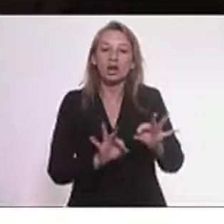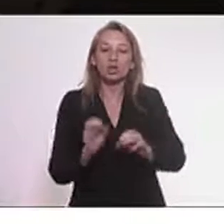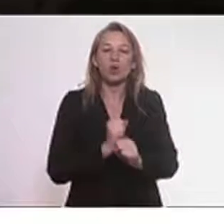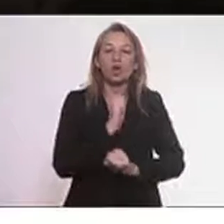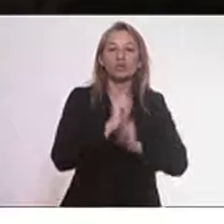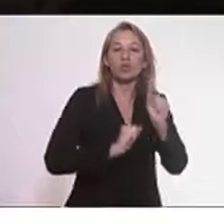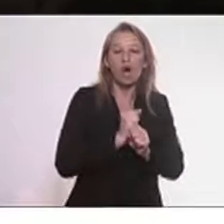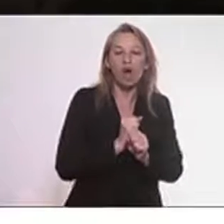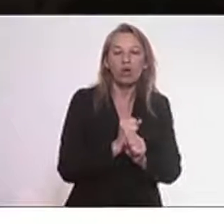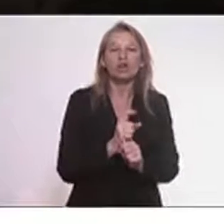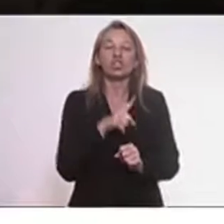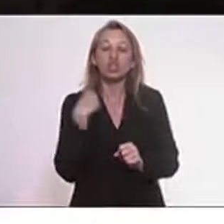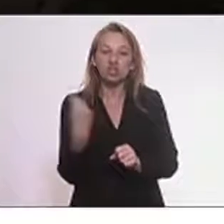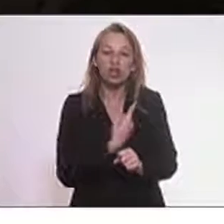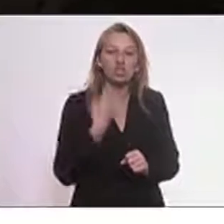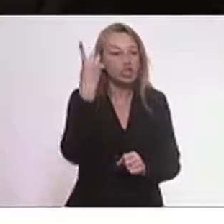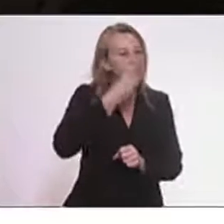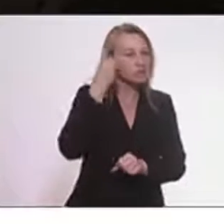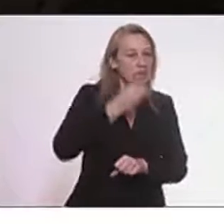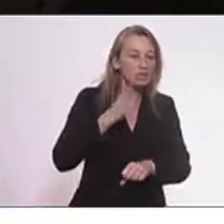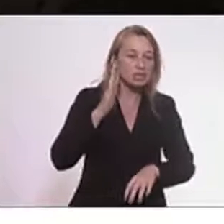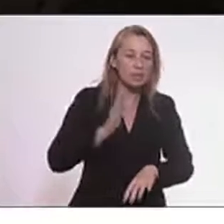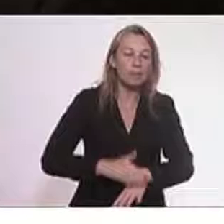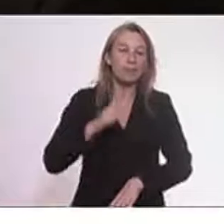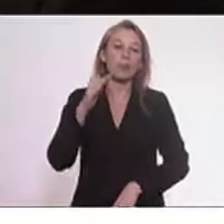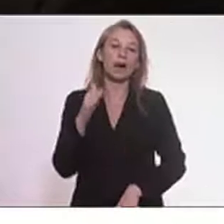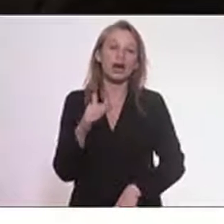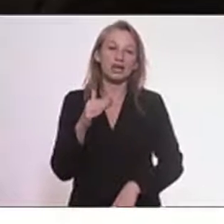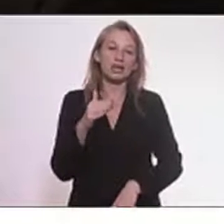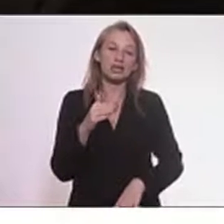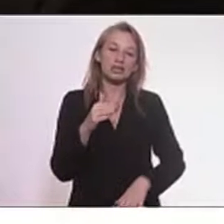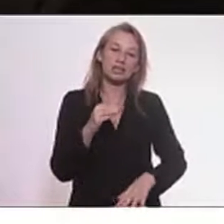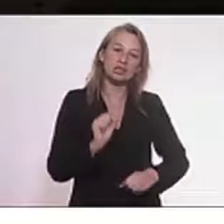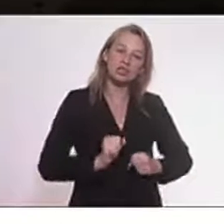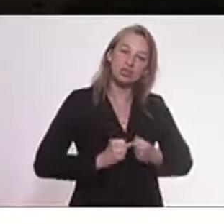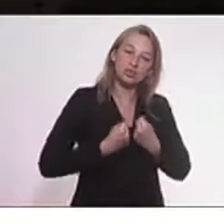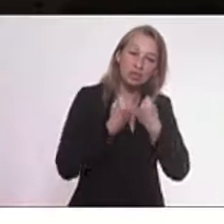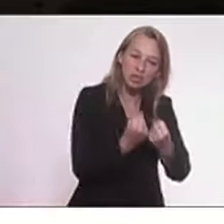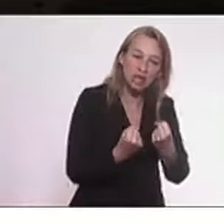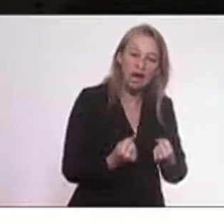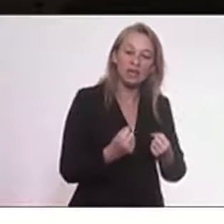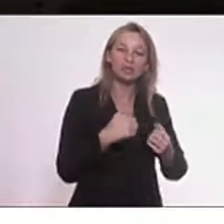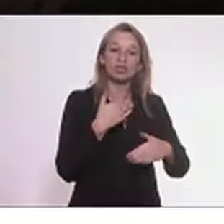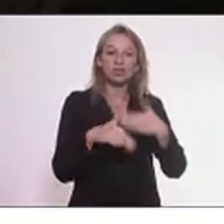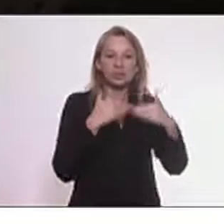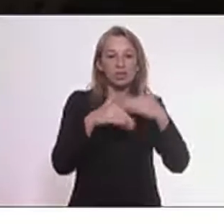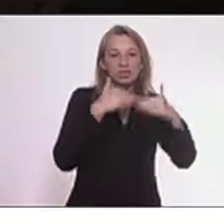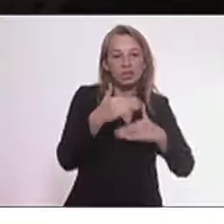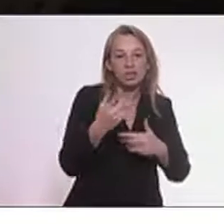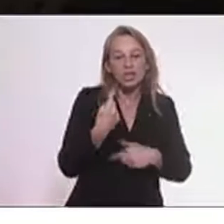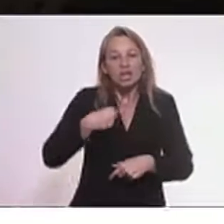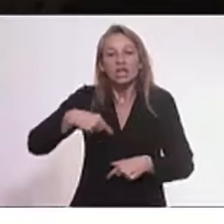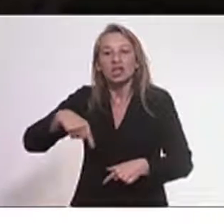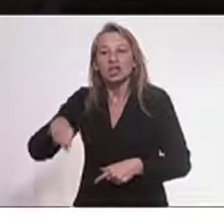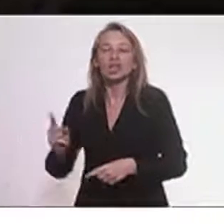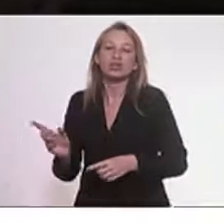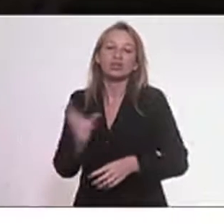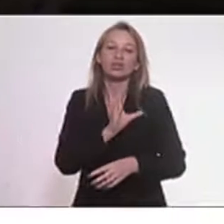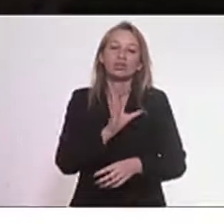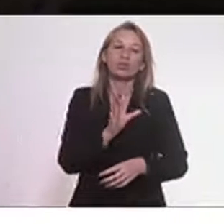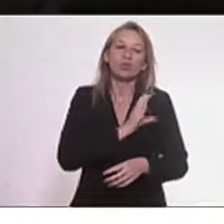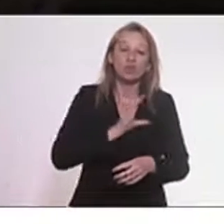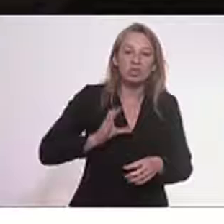nós, deputados, deveríamos ser muito mais protagonistas com isso, participando do processo, indo nas agendas da comissão de